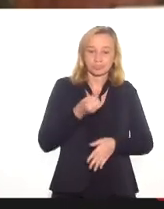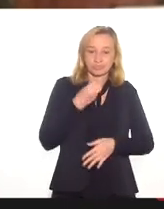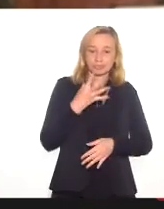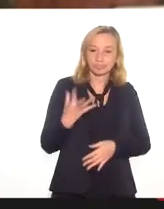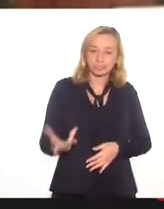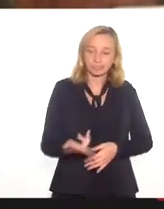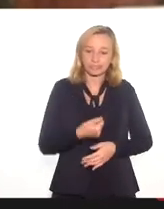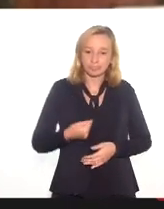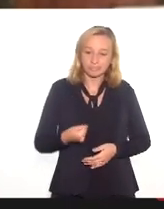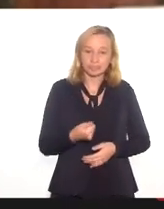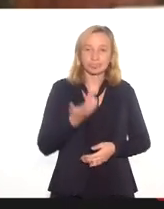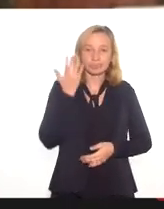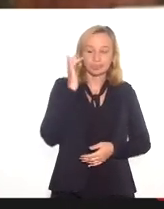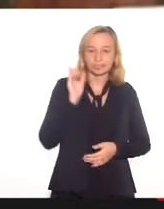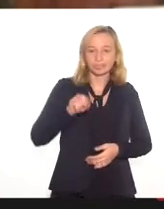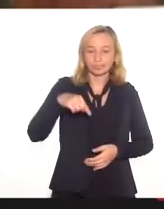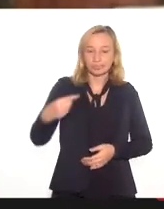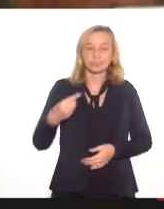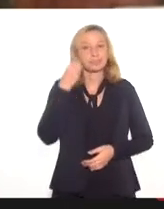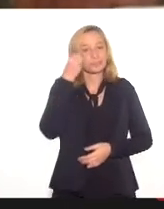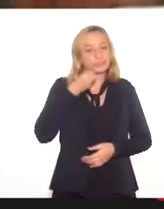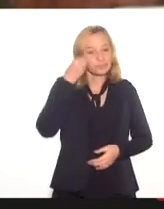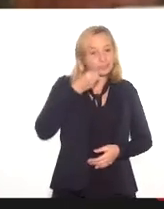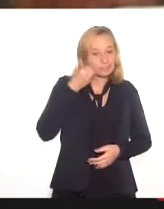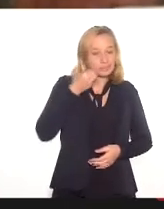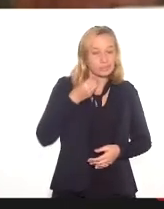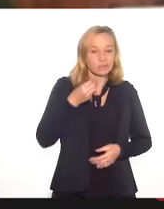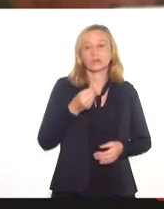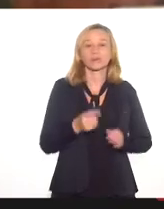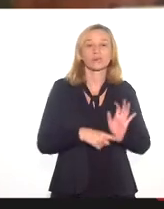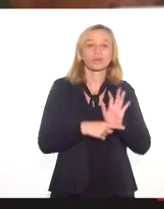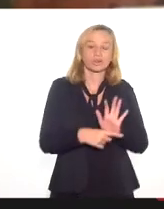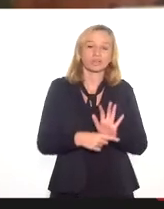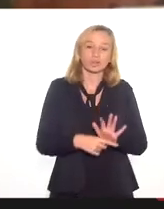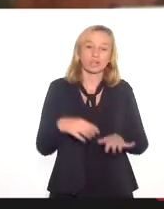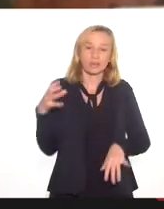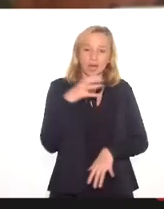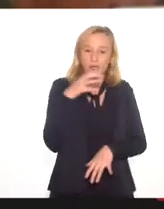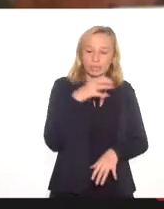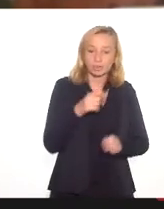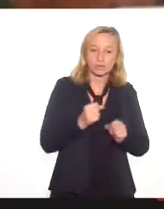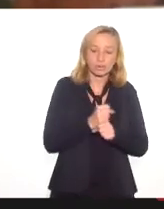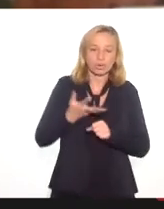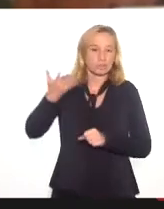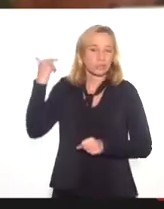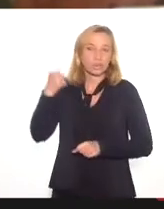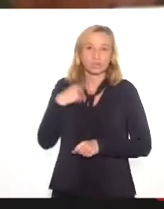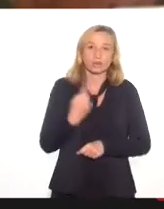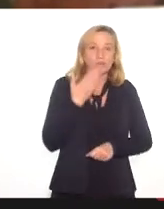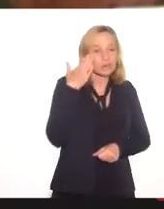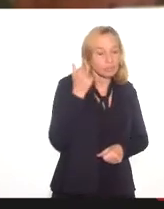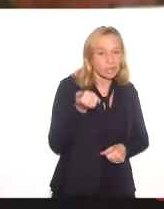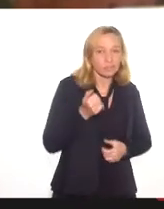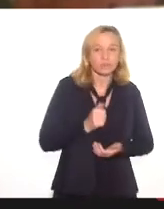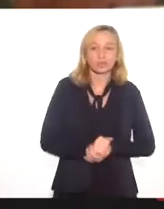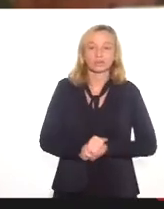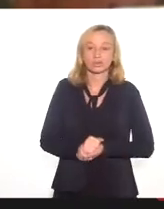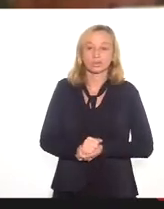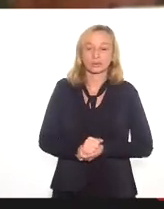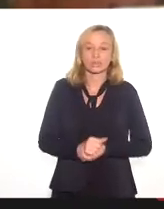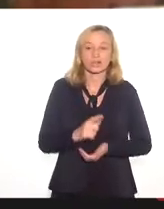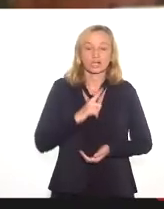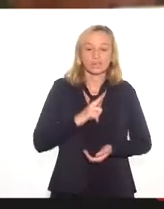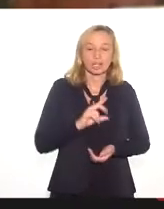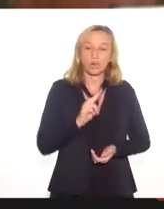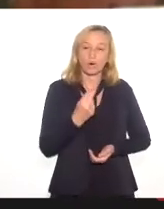qualidade e acho que, depois da experiência com o auxílio emergencial no ano passado, nós sabemos que ter